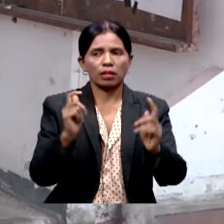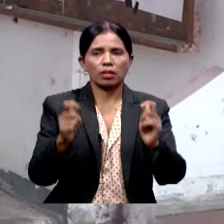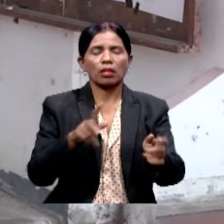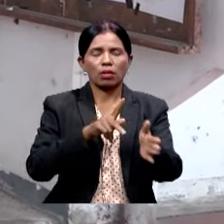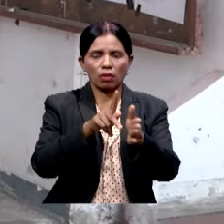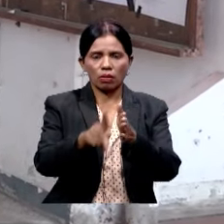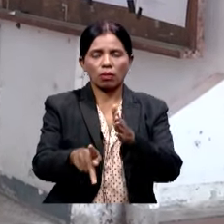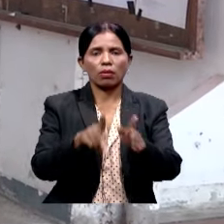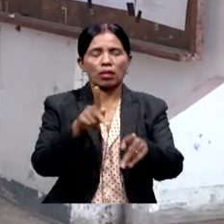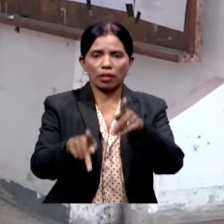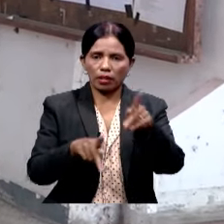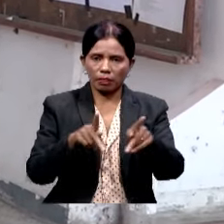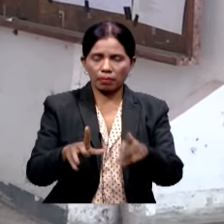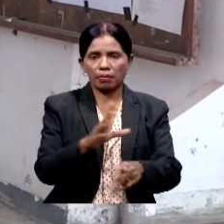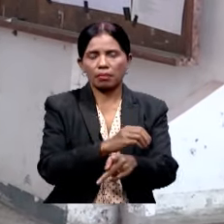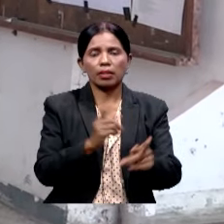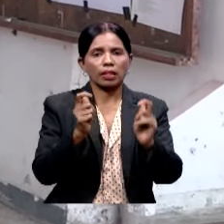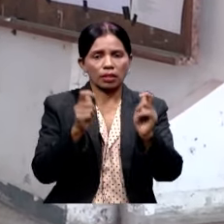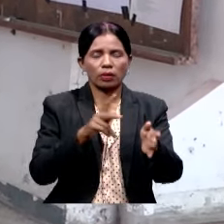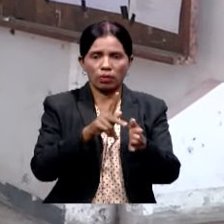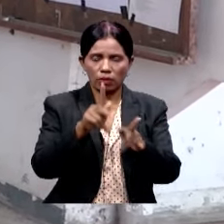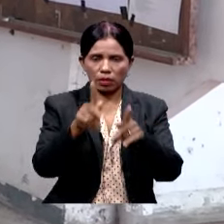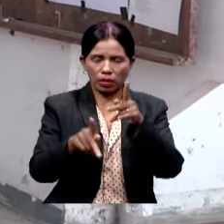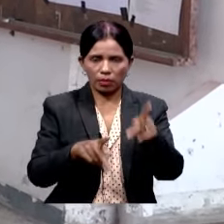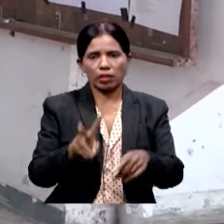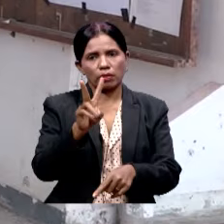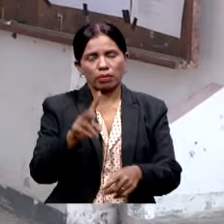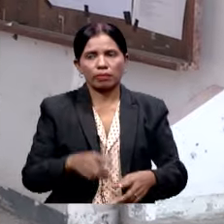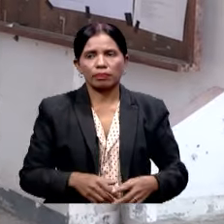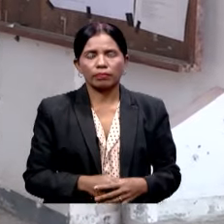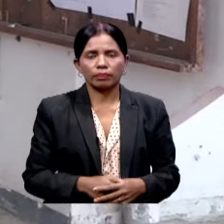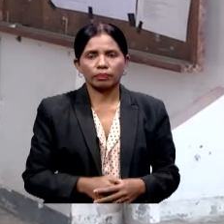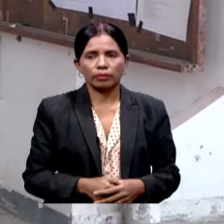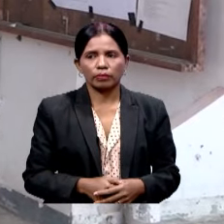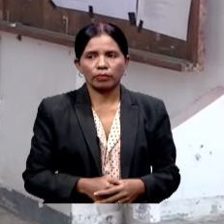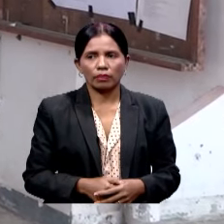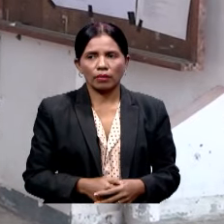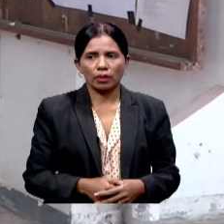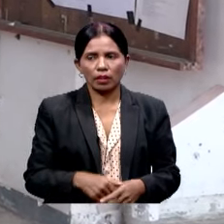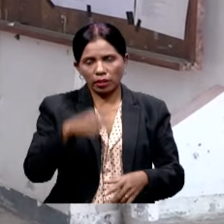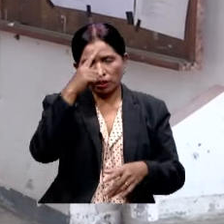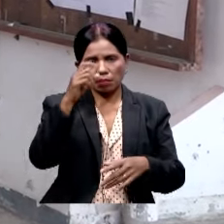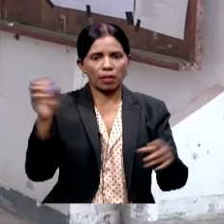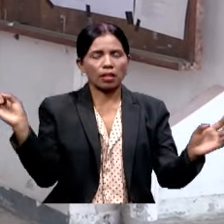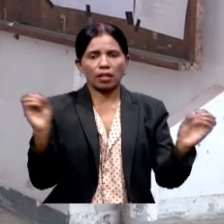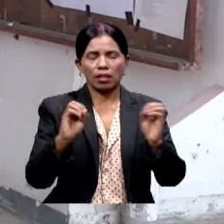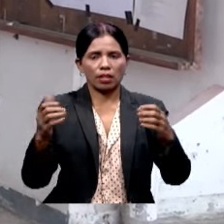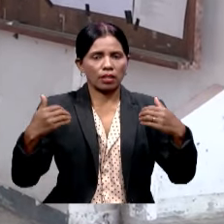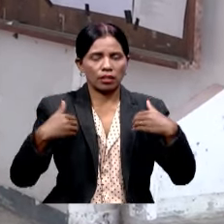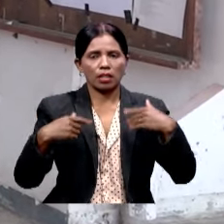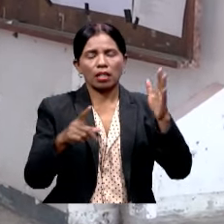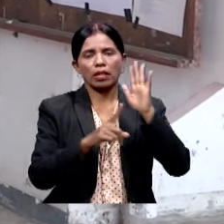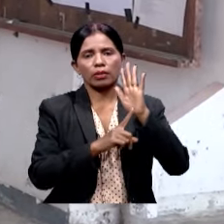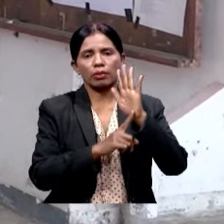homicídio agravado, nomos crime homicídio agravado, ba arguido na enrua. Orazão sere homicídio? Orazão tamar nin facto sida